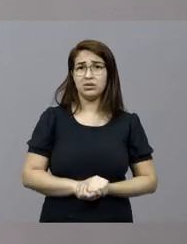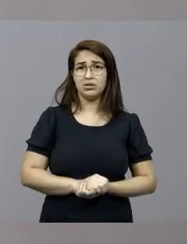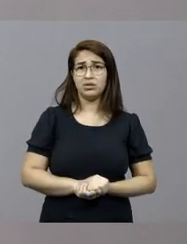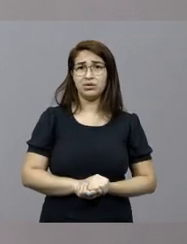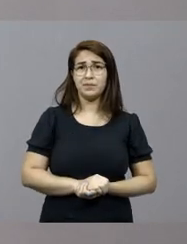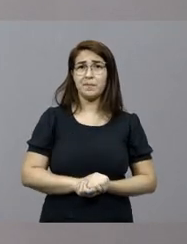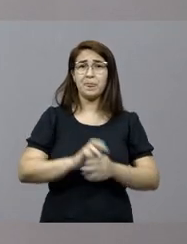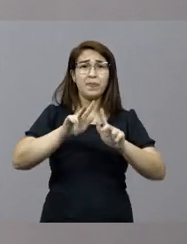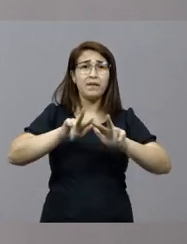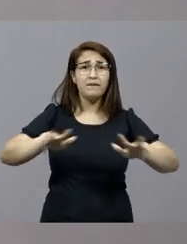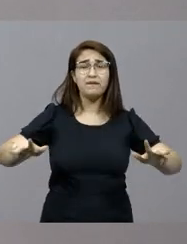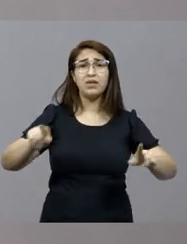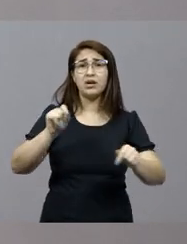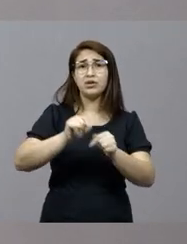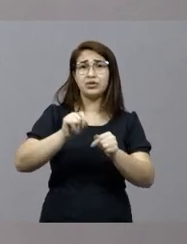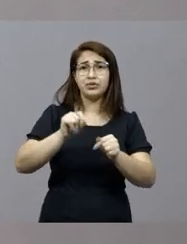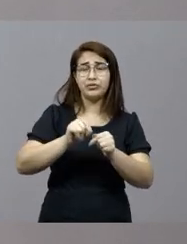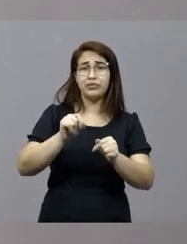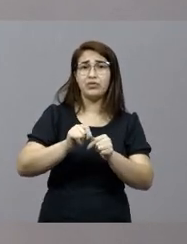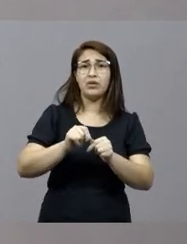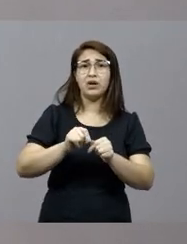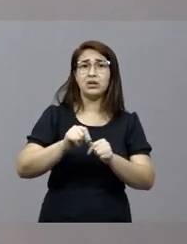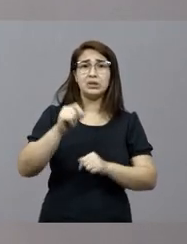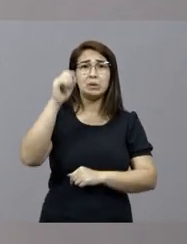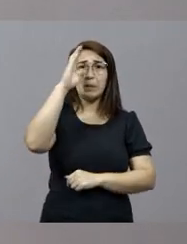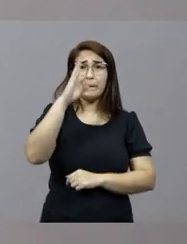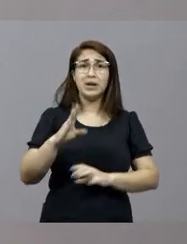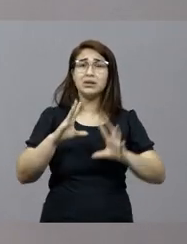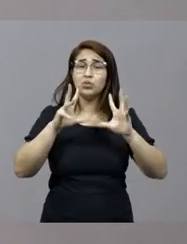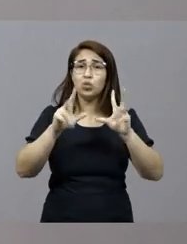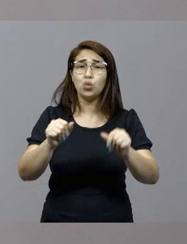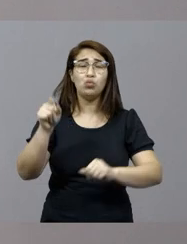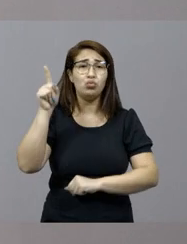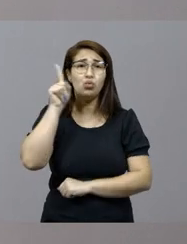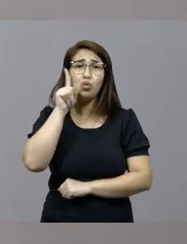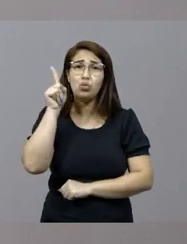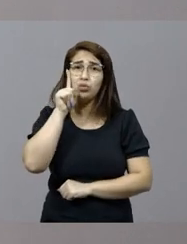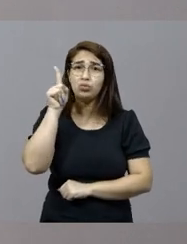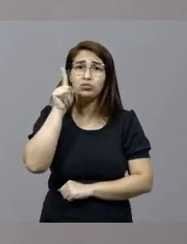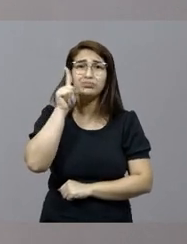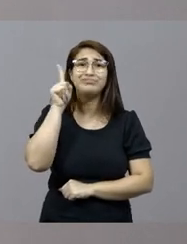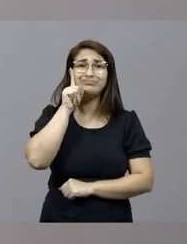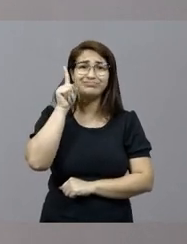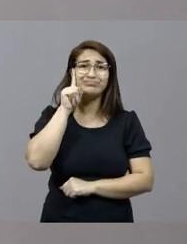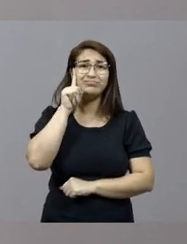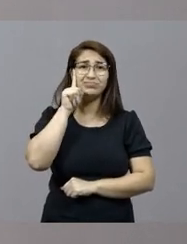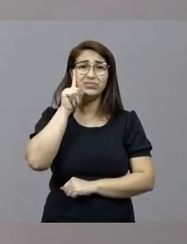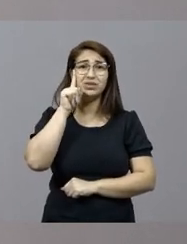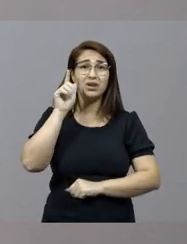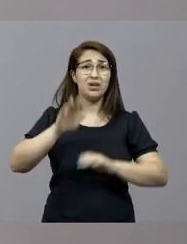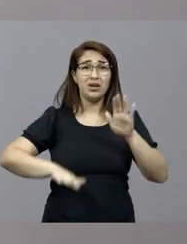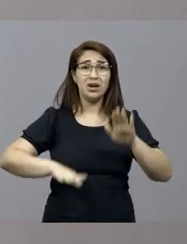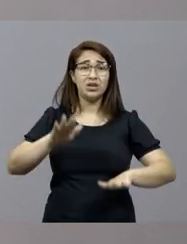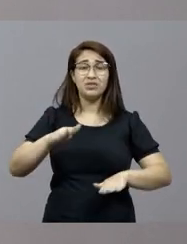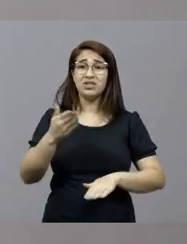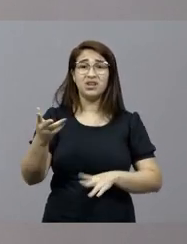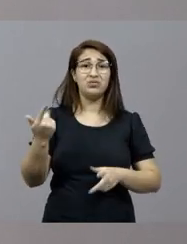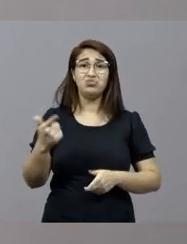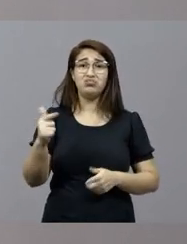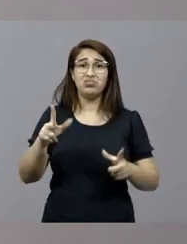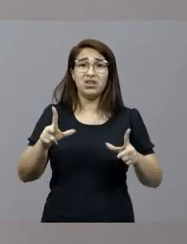centenas o fazem, tombando por este Brasil afora todos os dias e muitas vezes sem qualquer